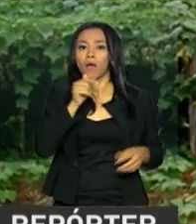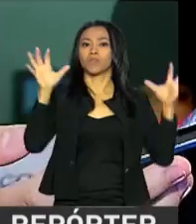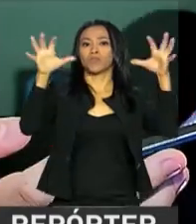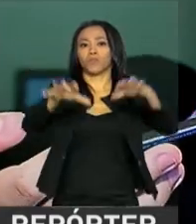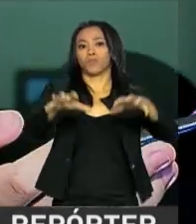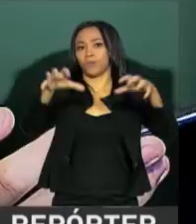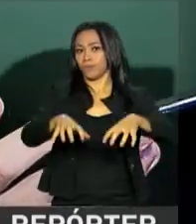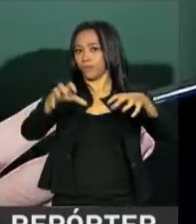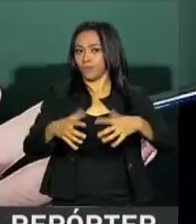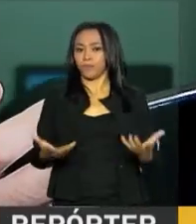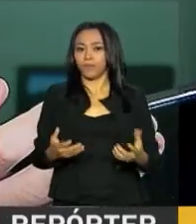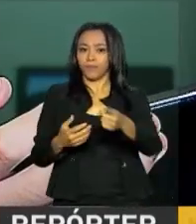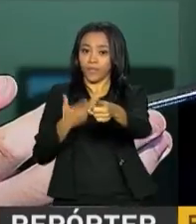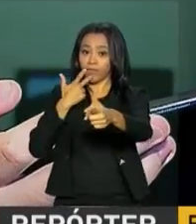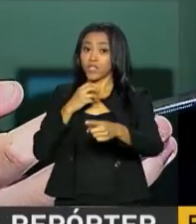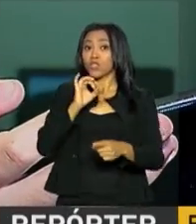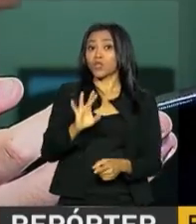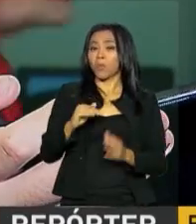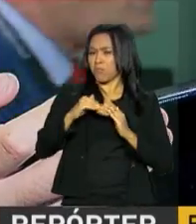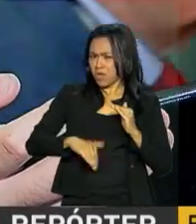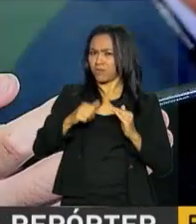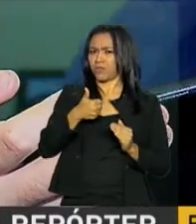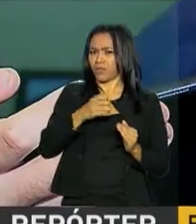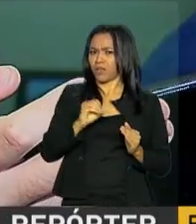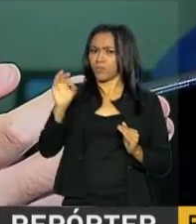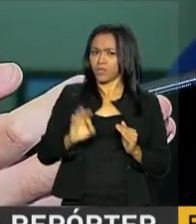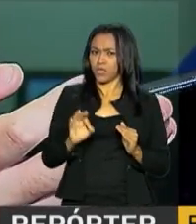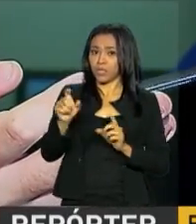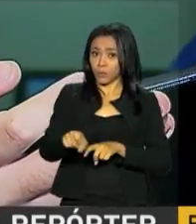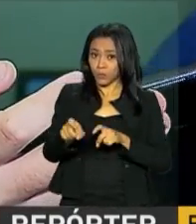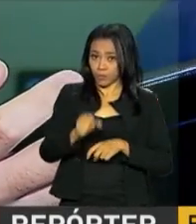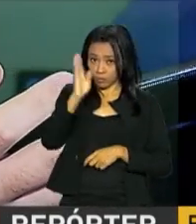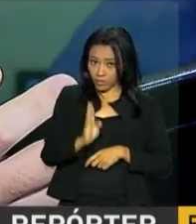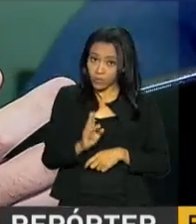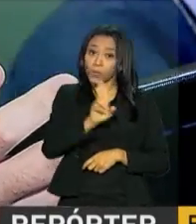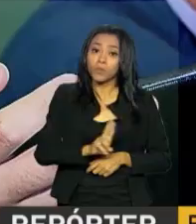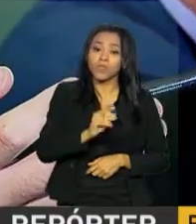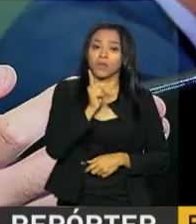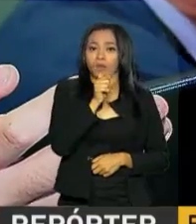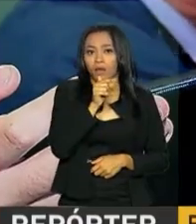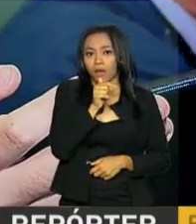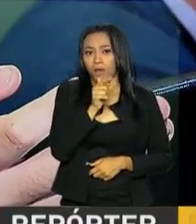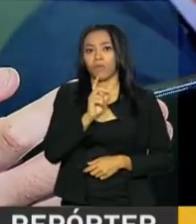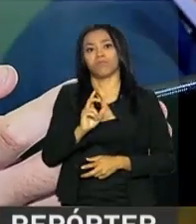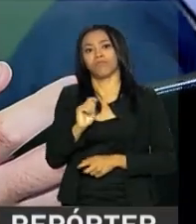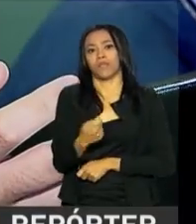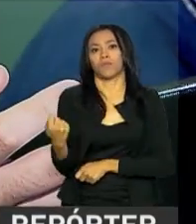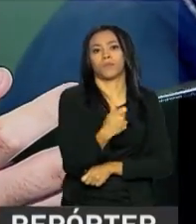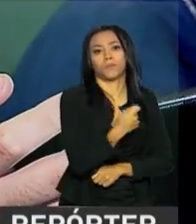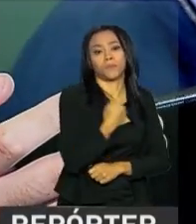apenas 10% ou menos de 10% da agricultura brasileira utiliza água para irrigação